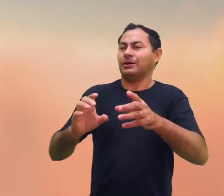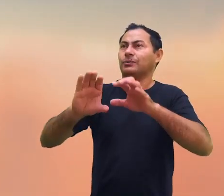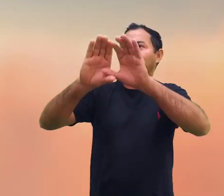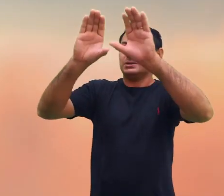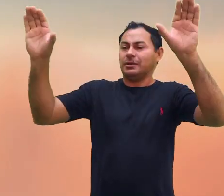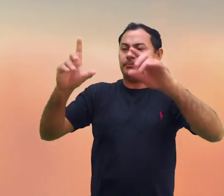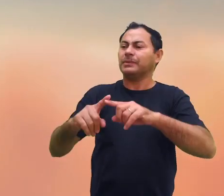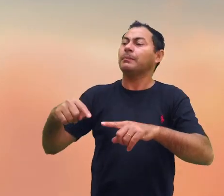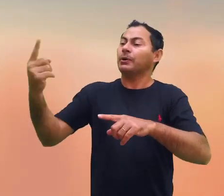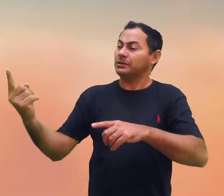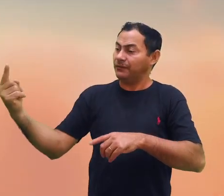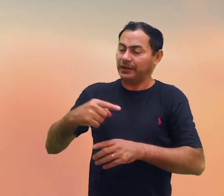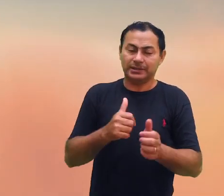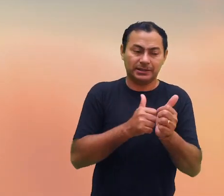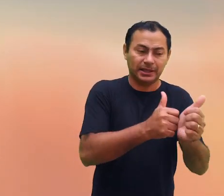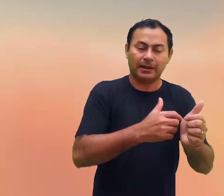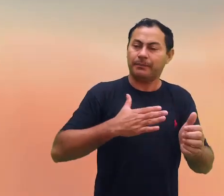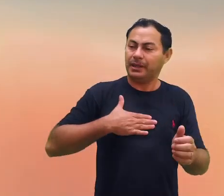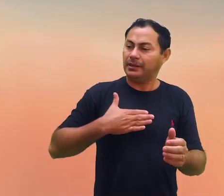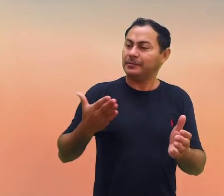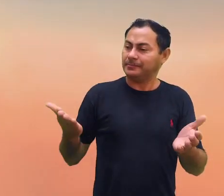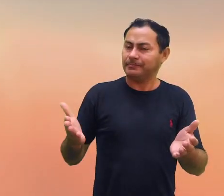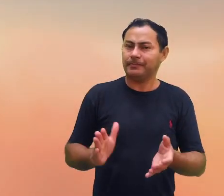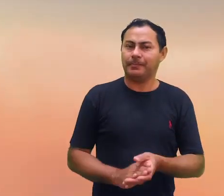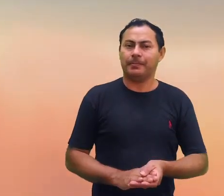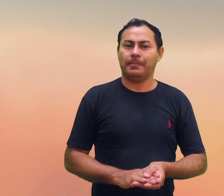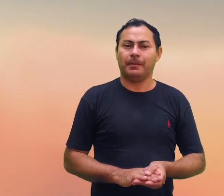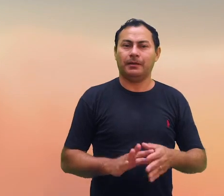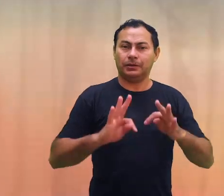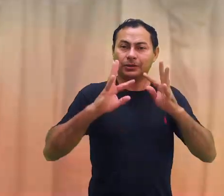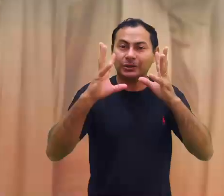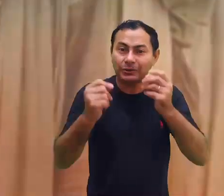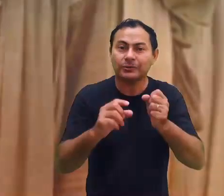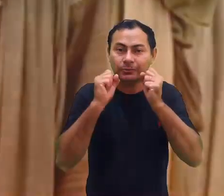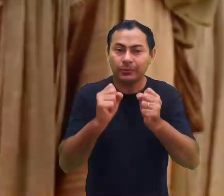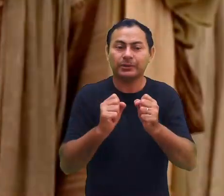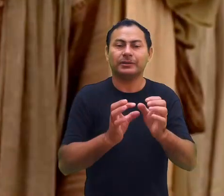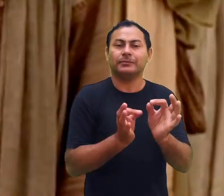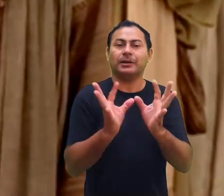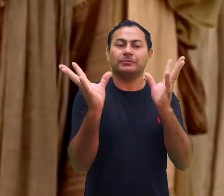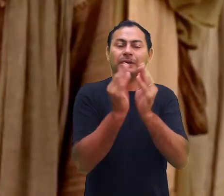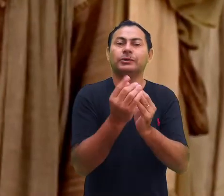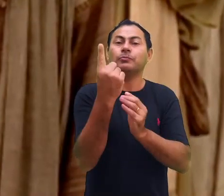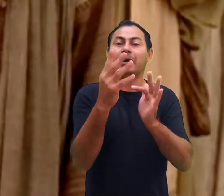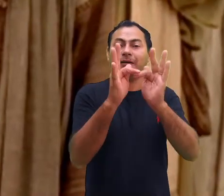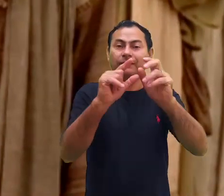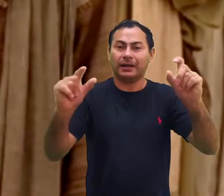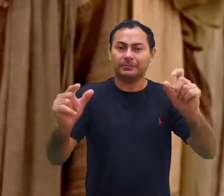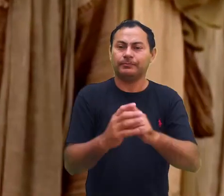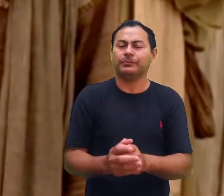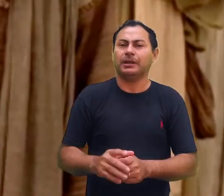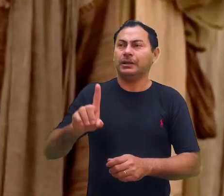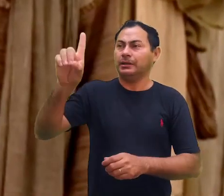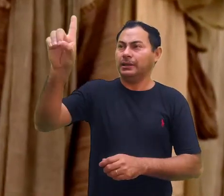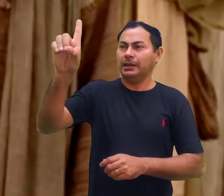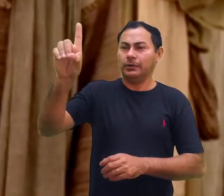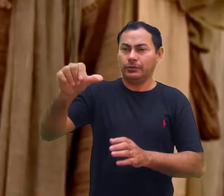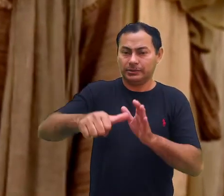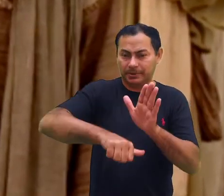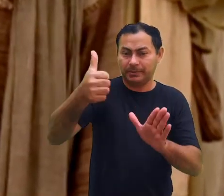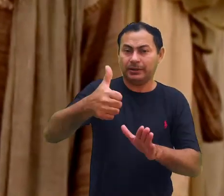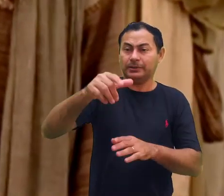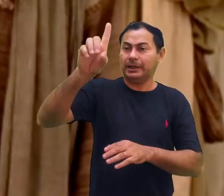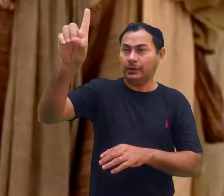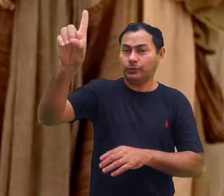céu. Depois venha e siga-me. Tudo isso poderia ser resumido numa frase: Deus